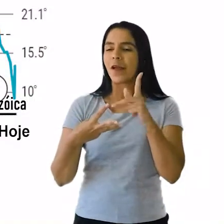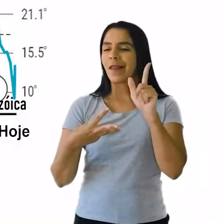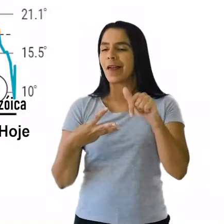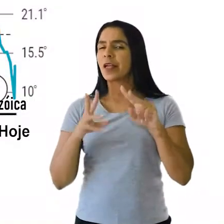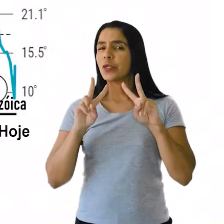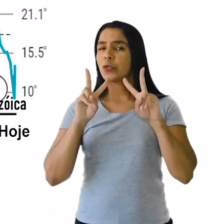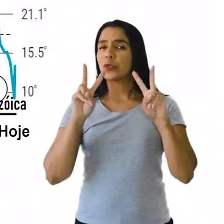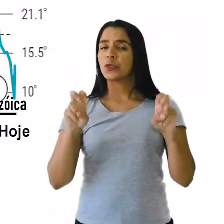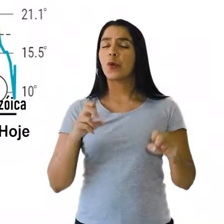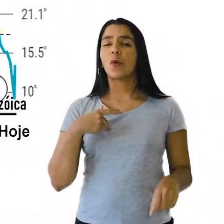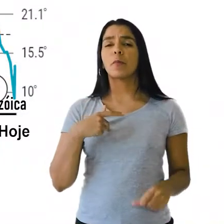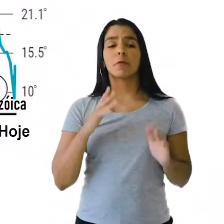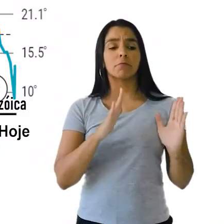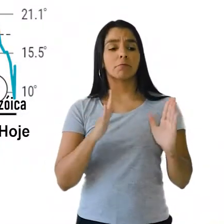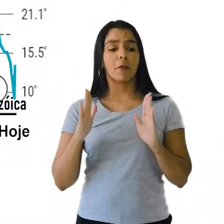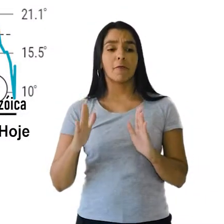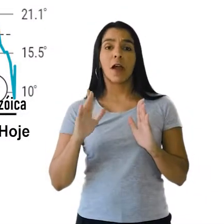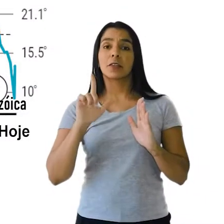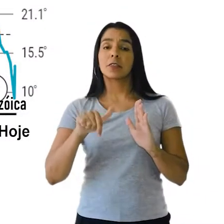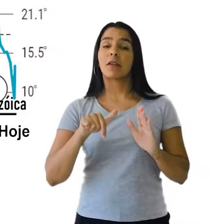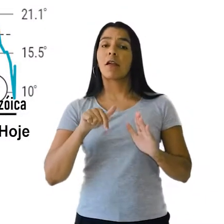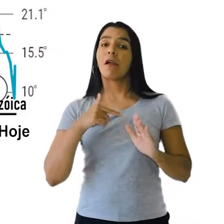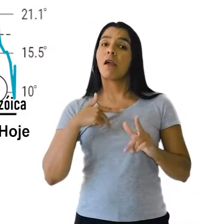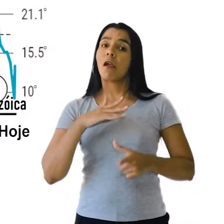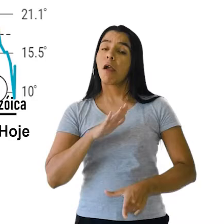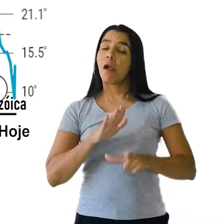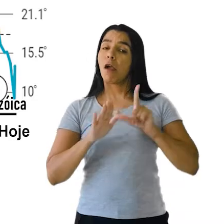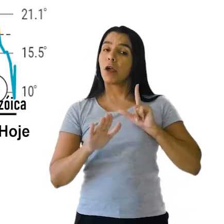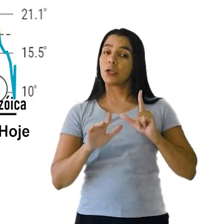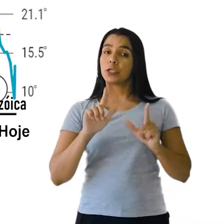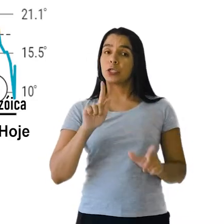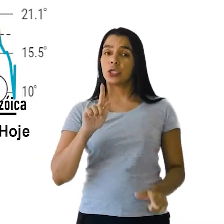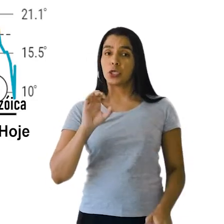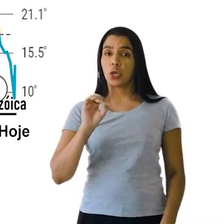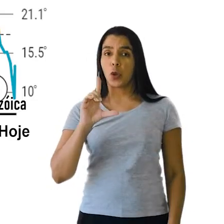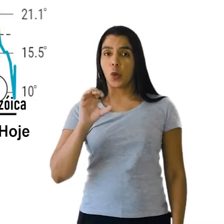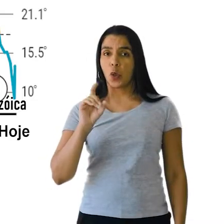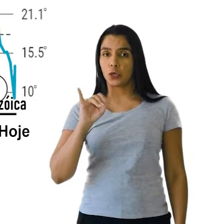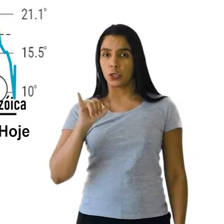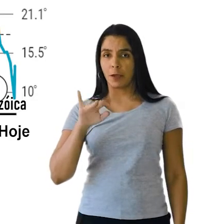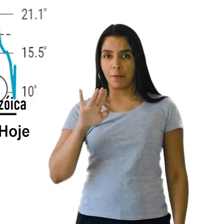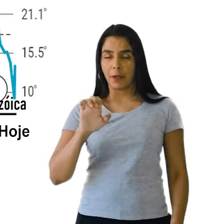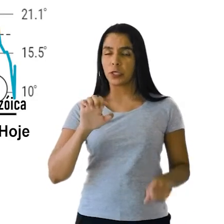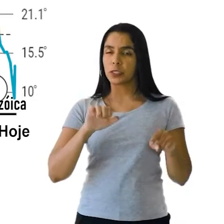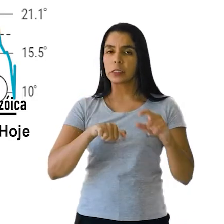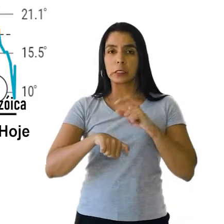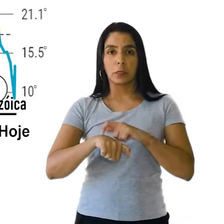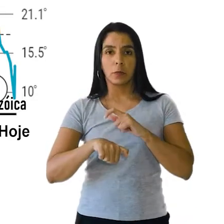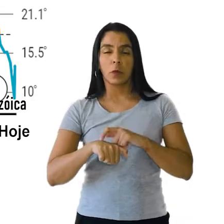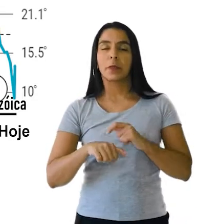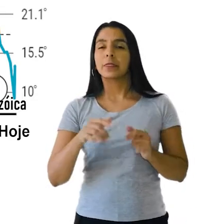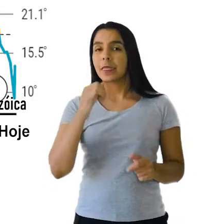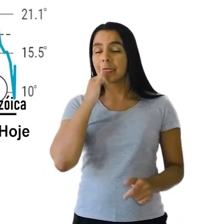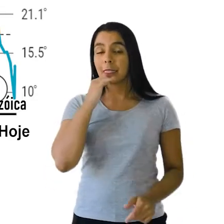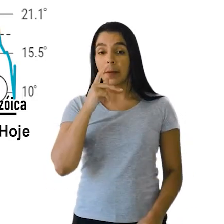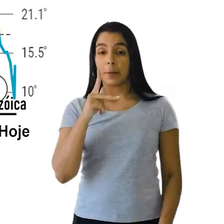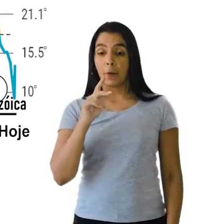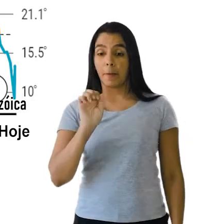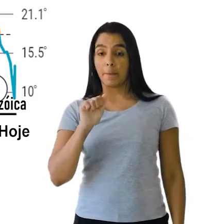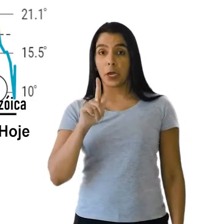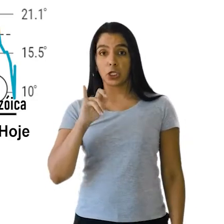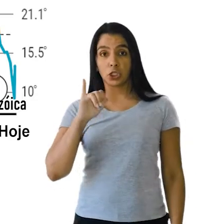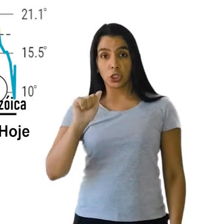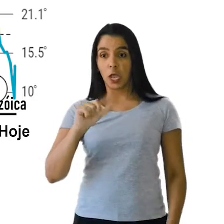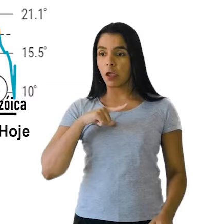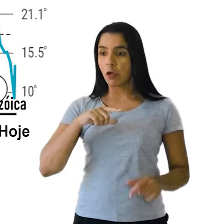terceiro momento que eu chamo a atenção é a fase que precede geologicamente esse momento. Então,